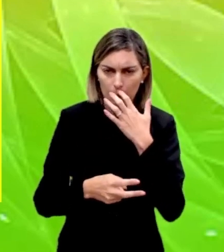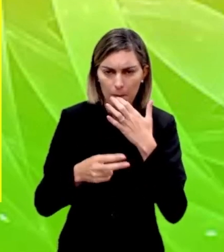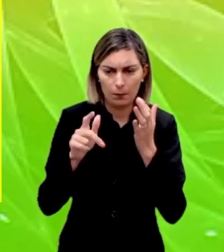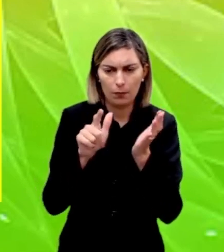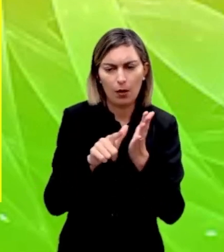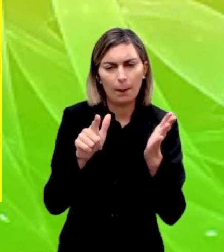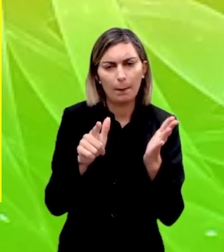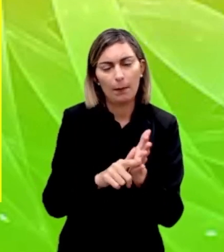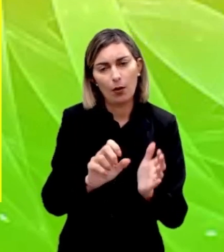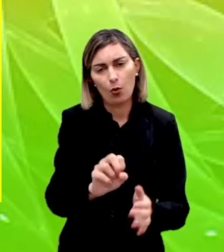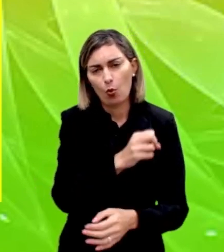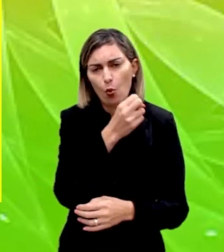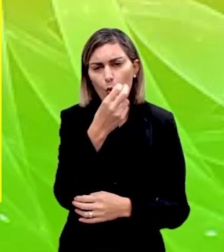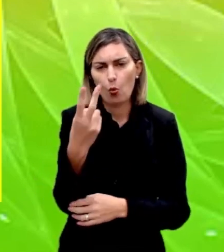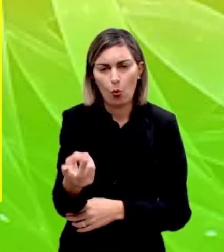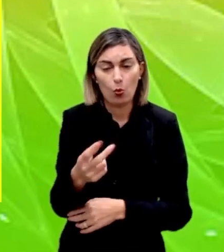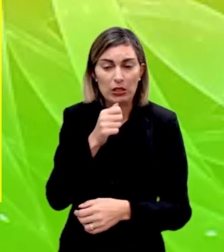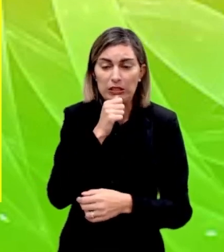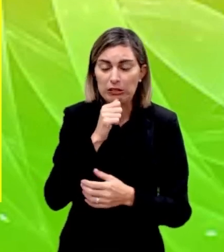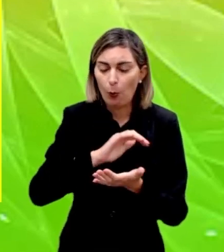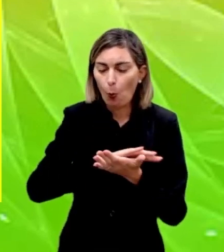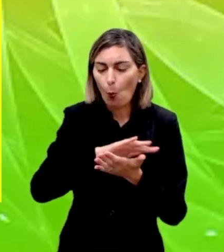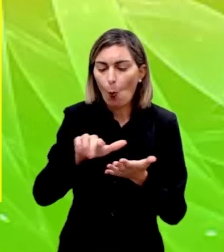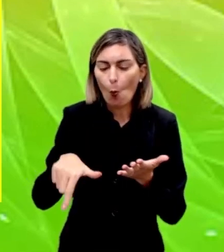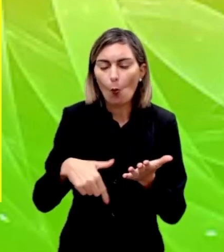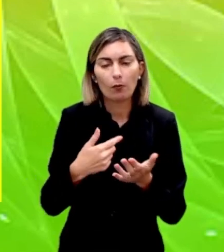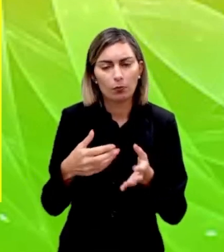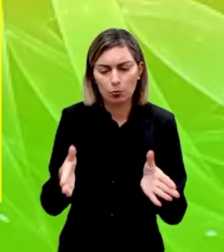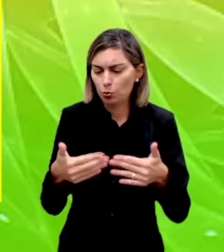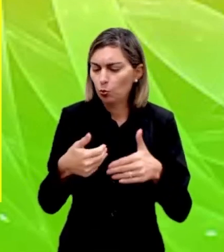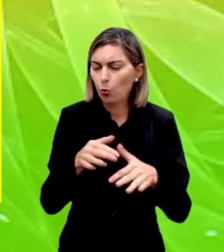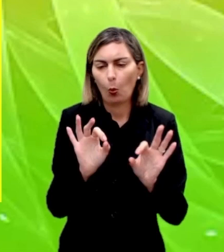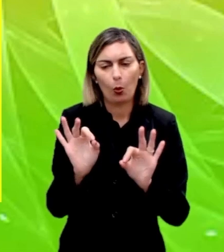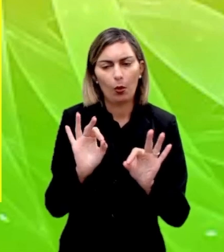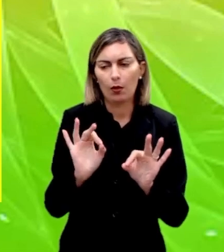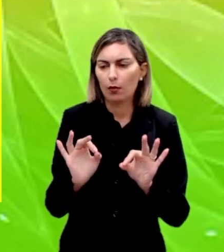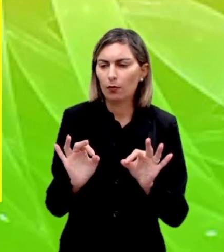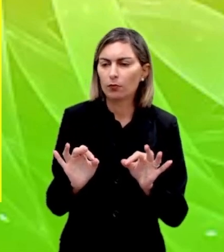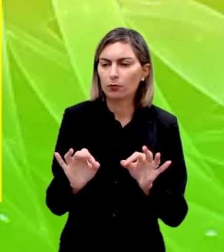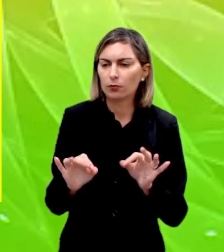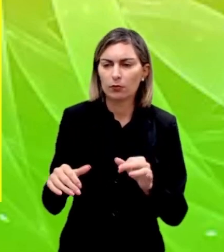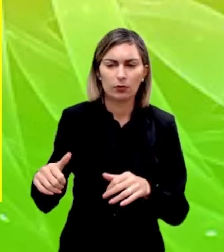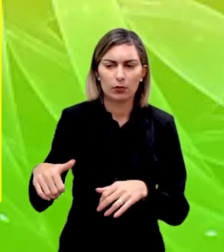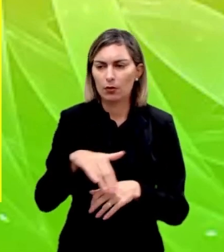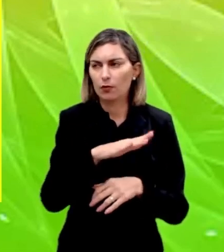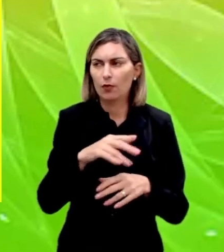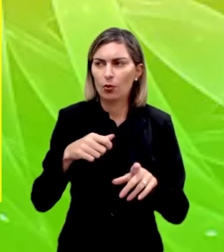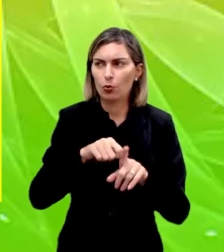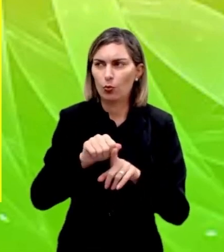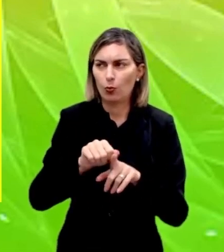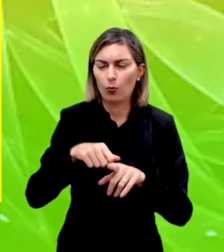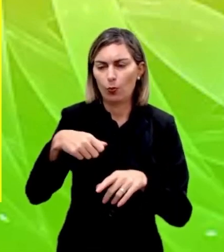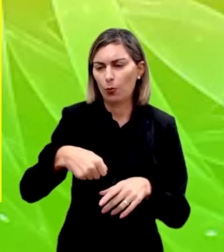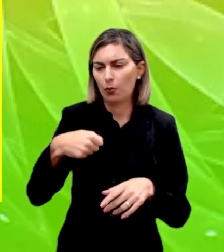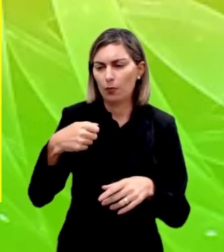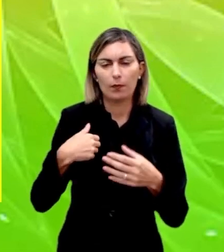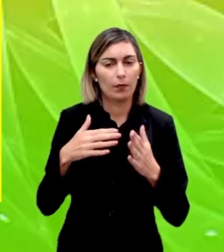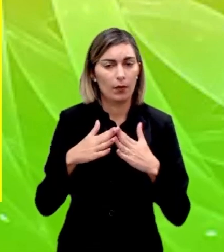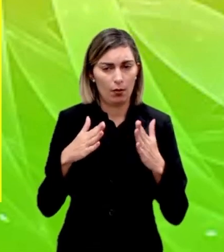papel ou sem embalagem. Você não está levando plástico para casa, você está